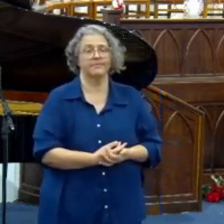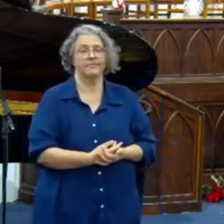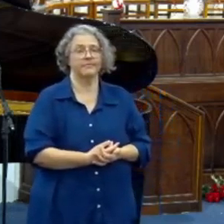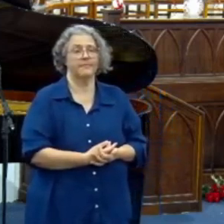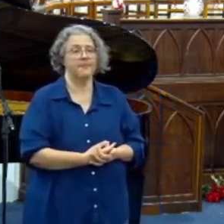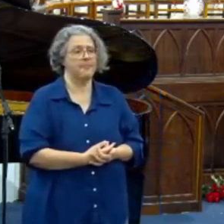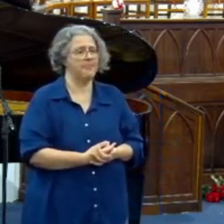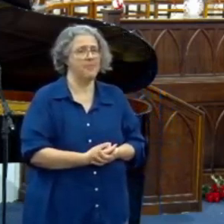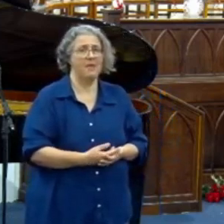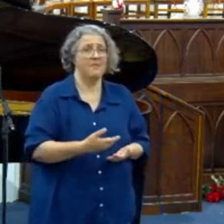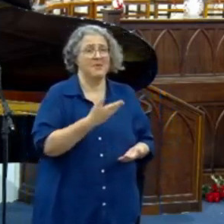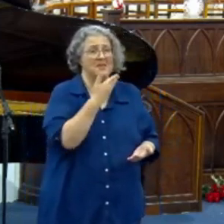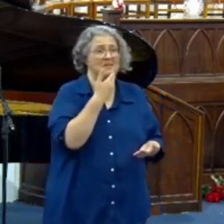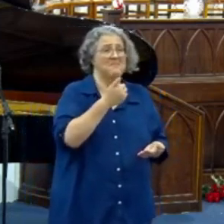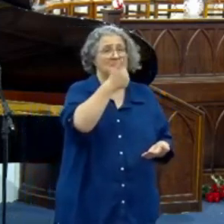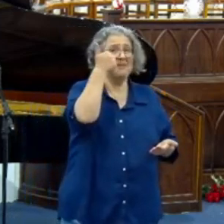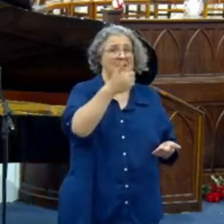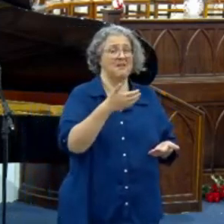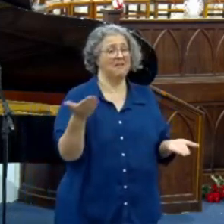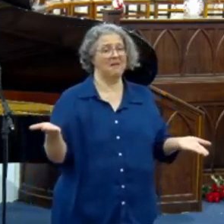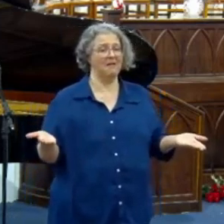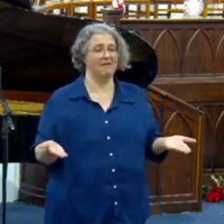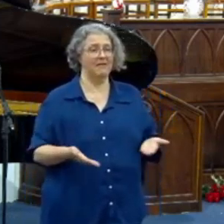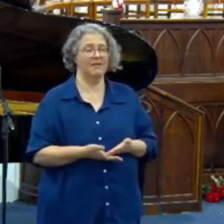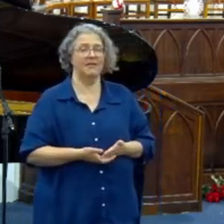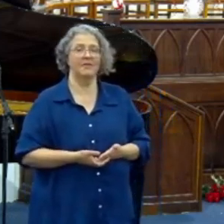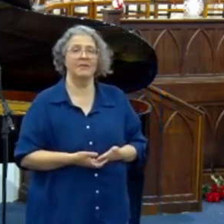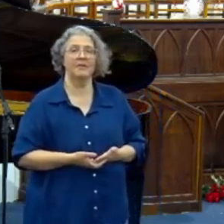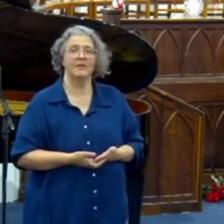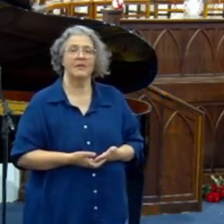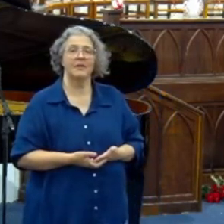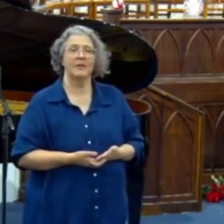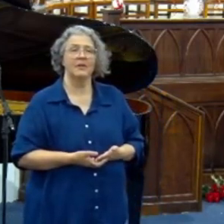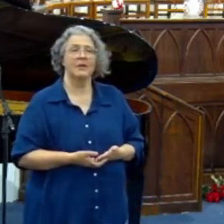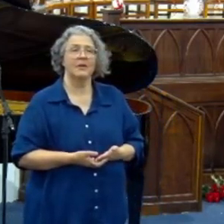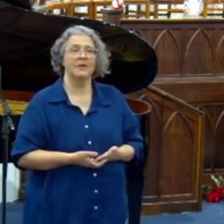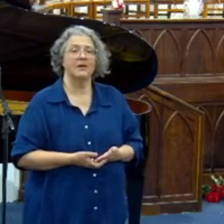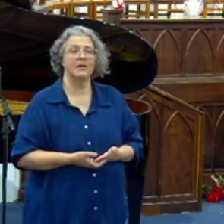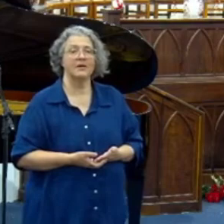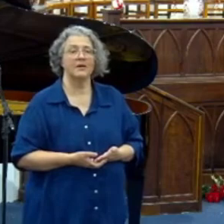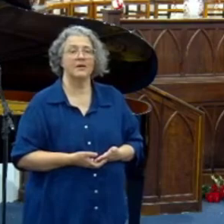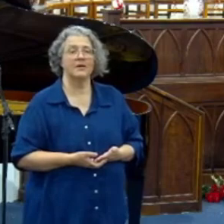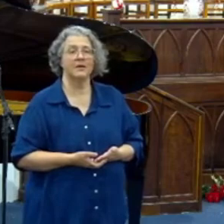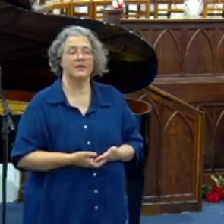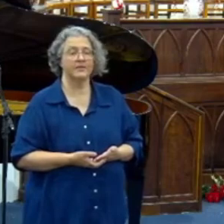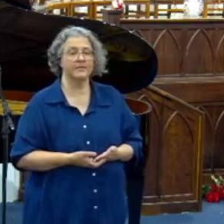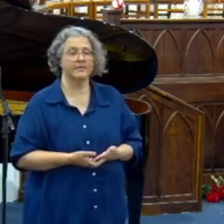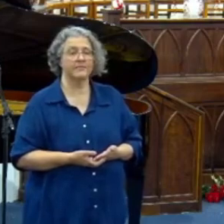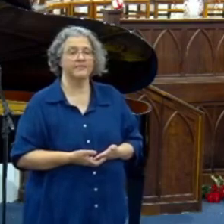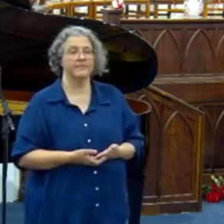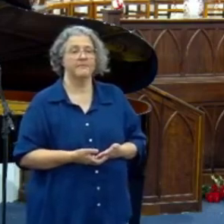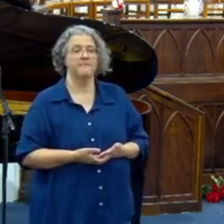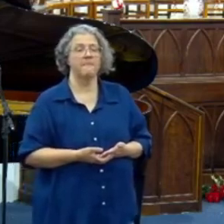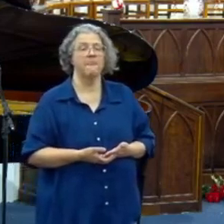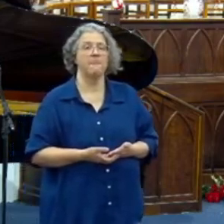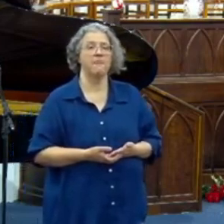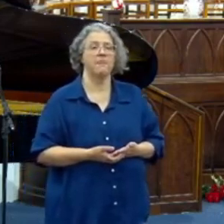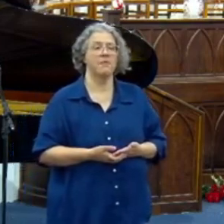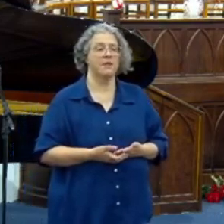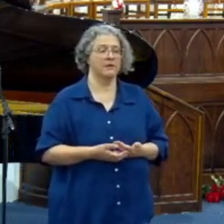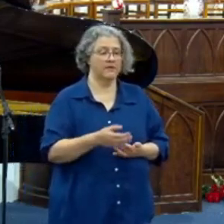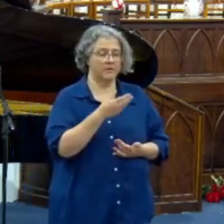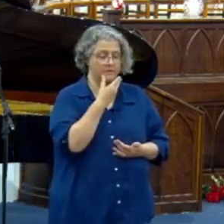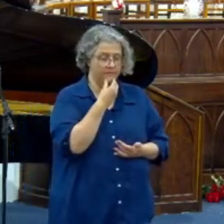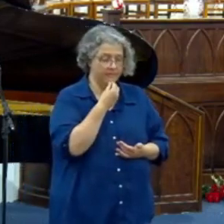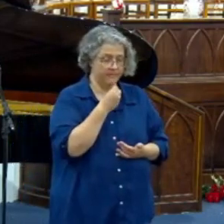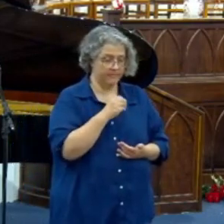ser o melhor ser humano da Terra. R.C. Sproul, que faleceu há pouco tempo e deixou trabalhos também